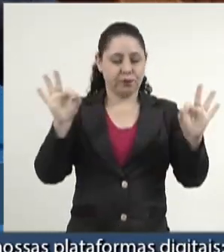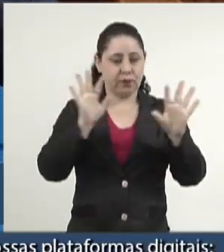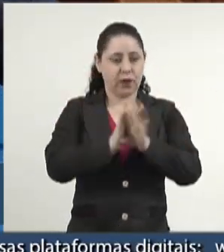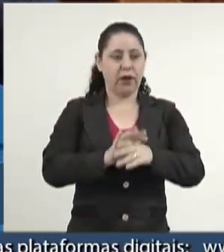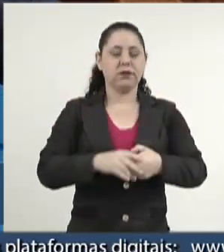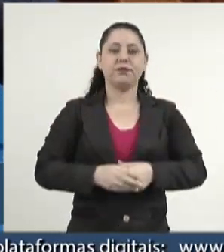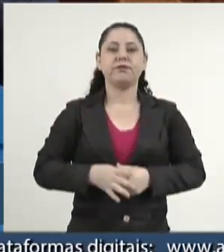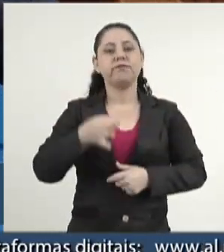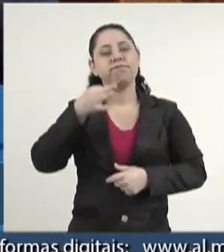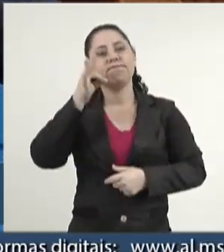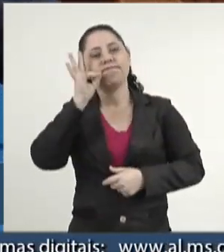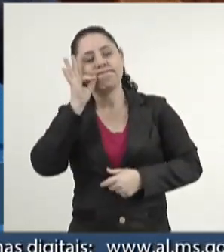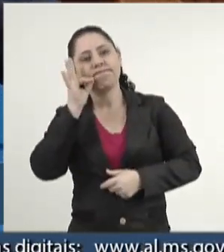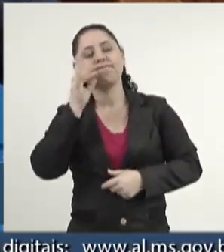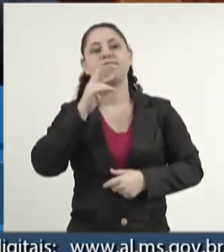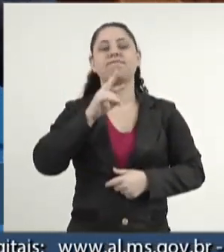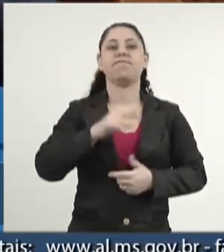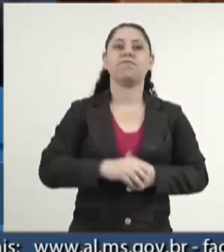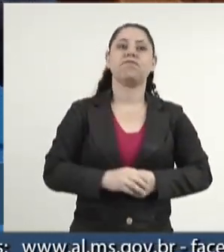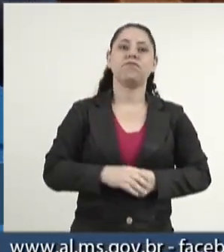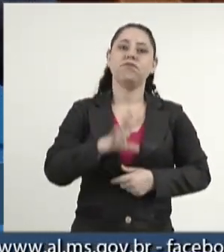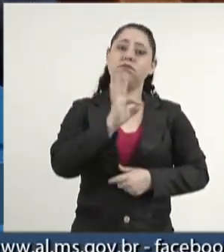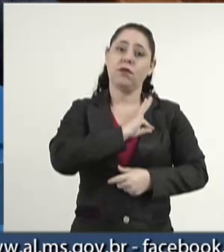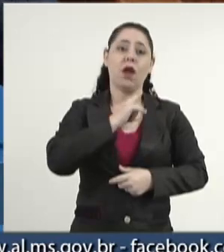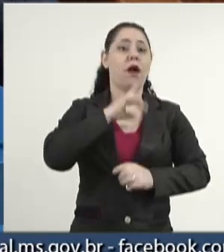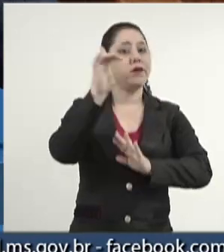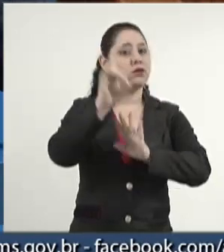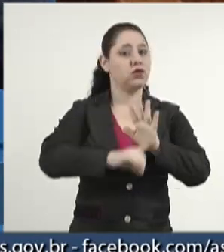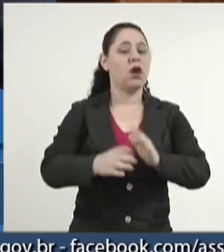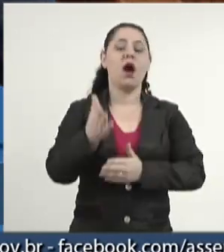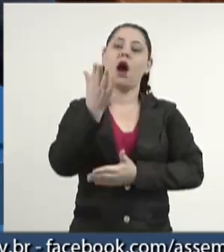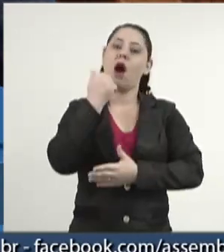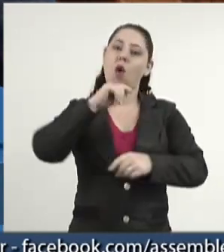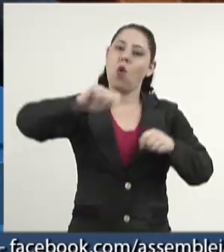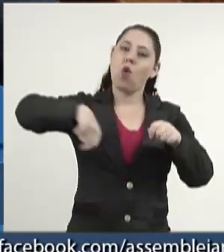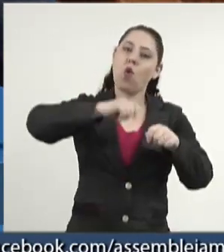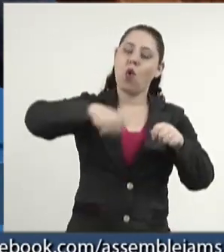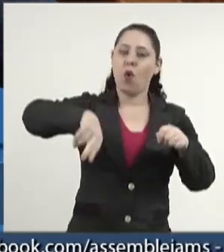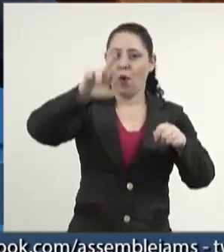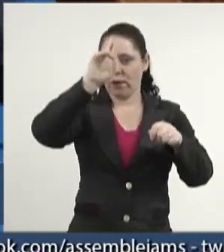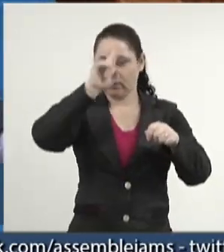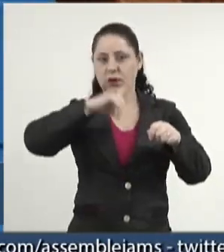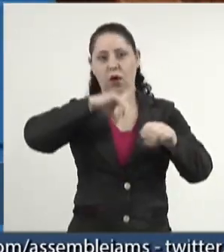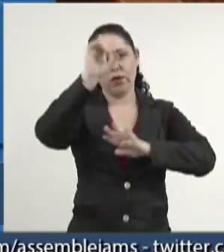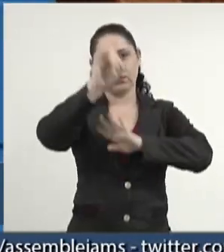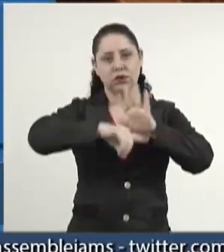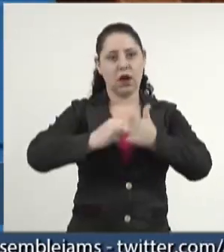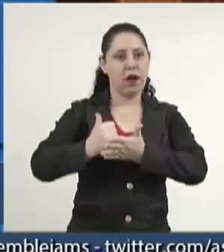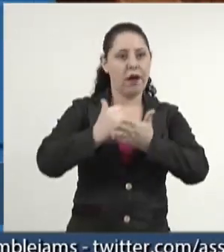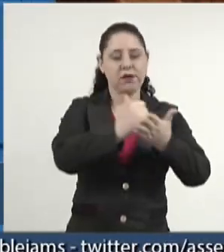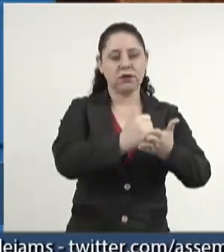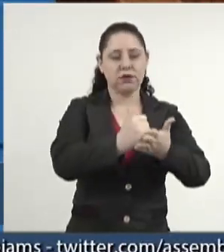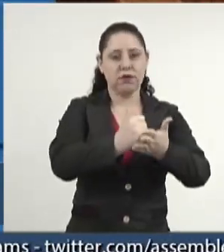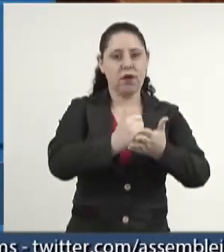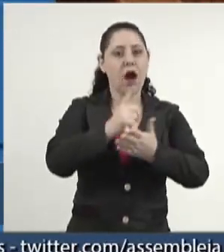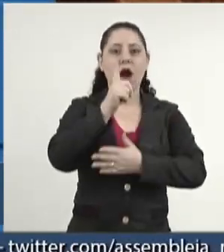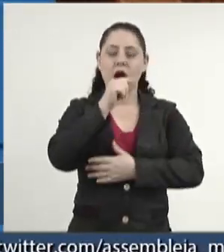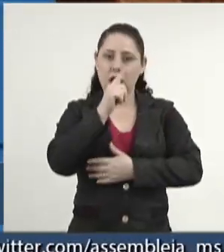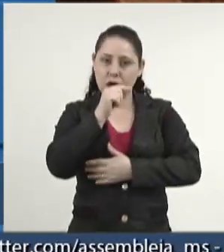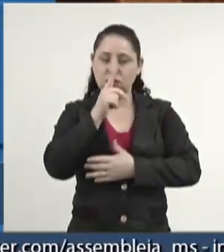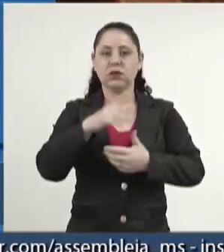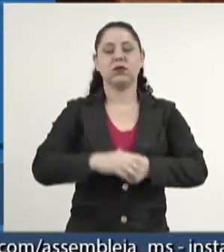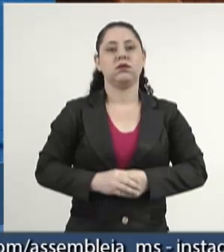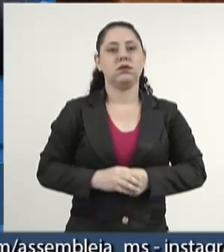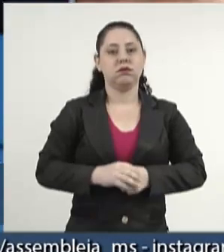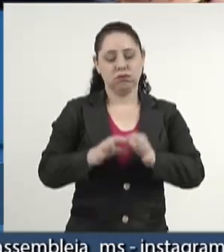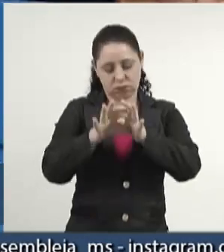toma café da manhã, o policial tem o direito de almoçar, ele tem o direito de levar um cantil com água,